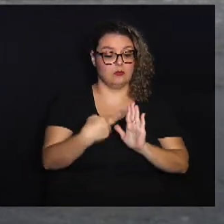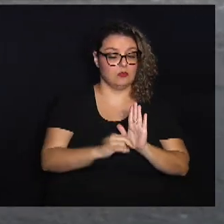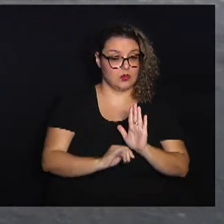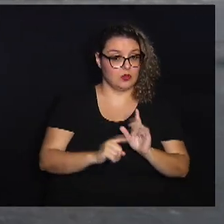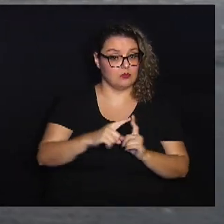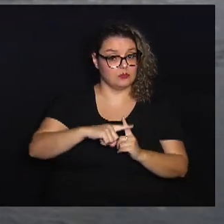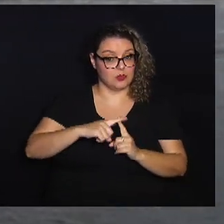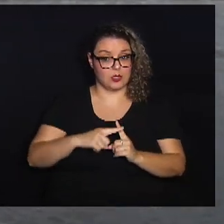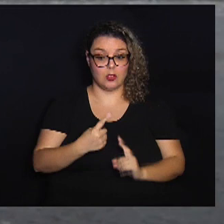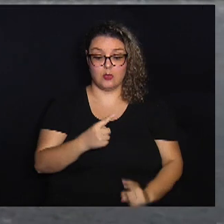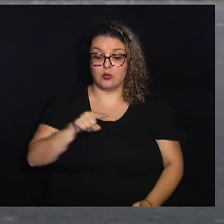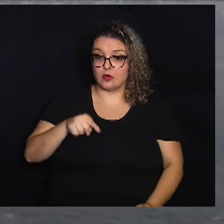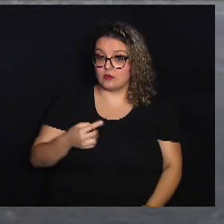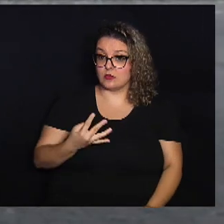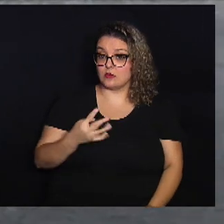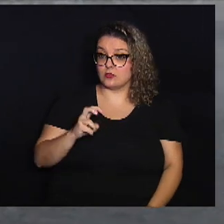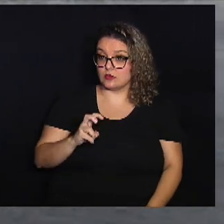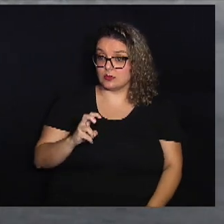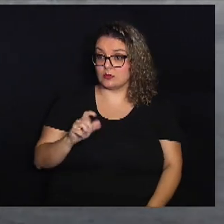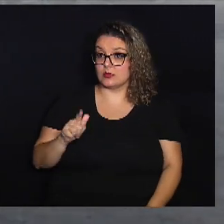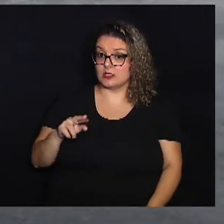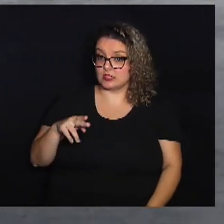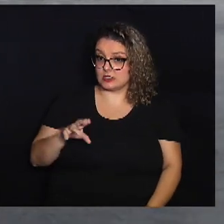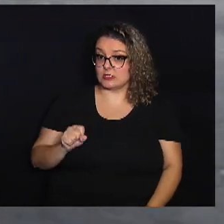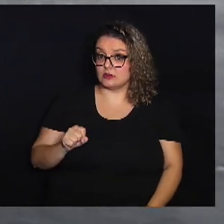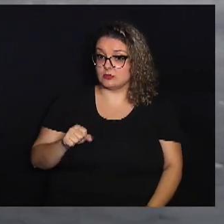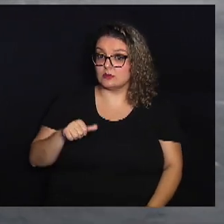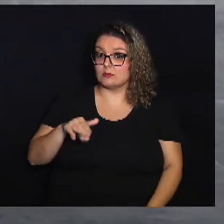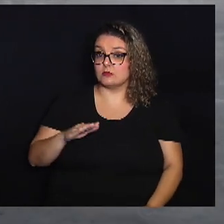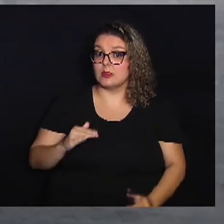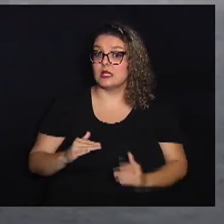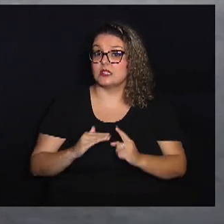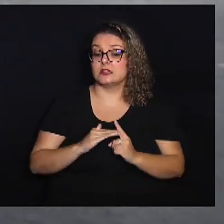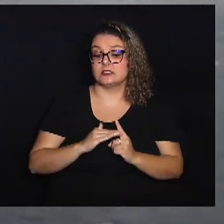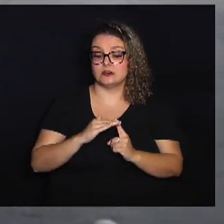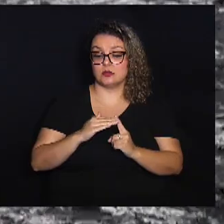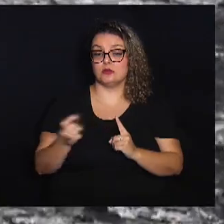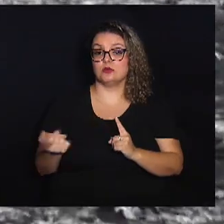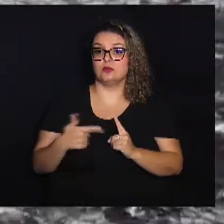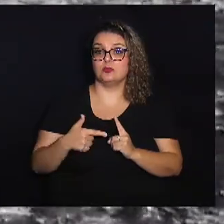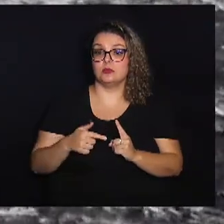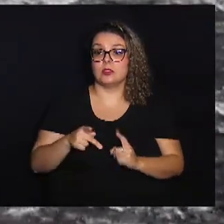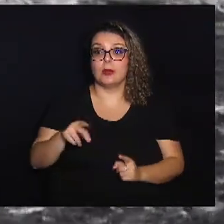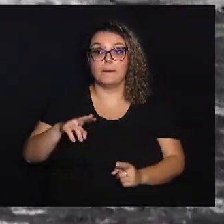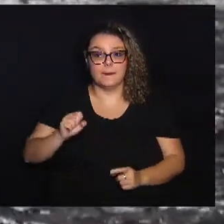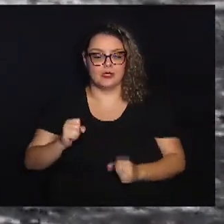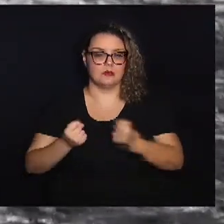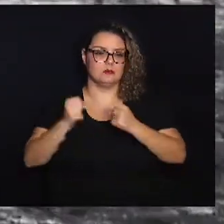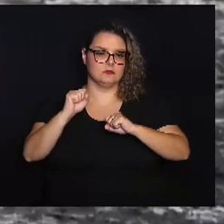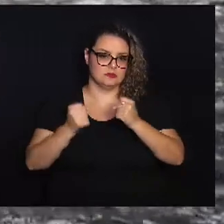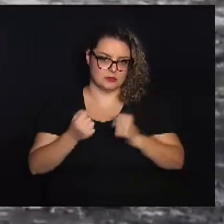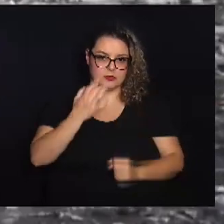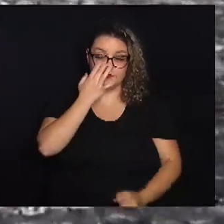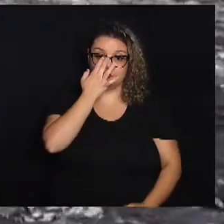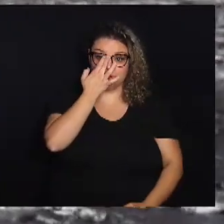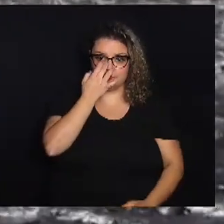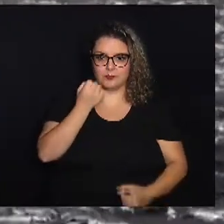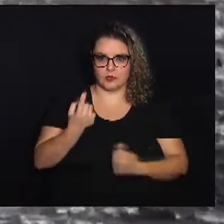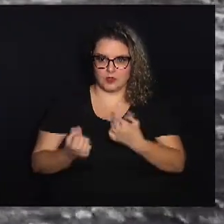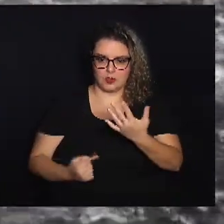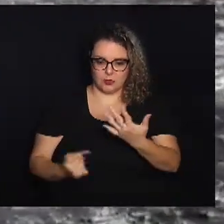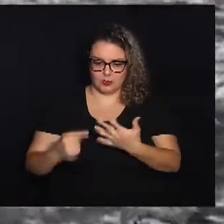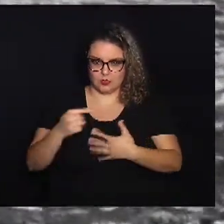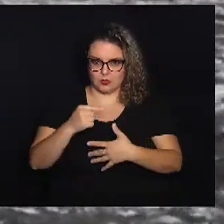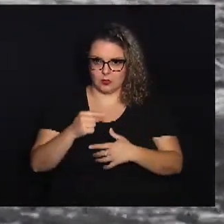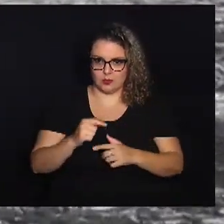está 1,45 graus Celsius mais alta do que nos níveis pré-industriais. com alguns pontos excedendo